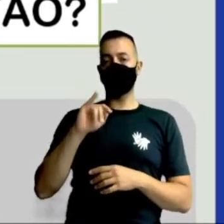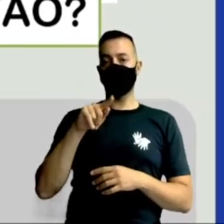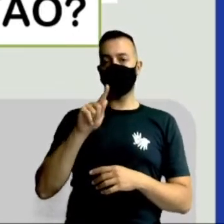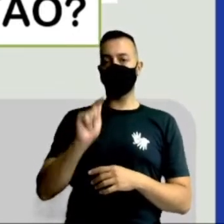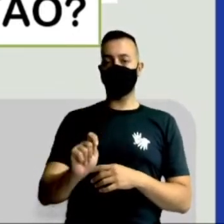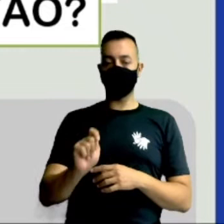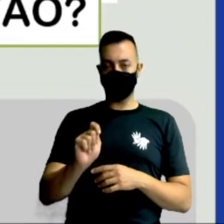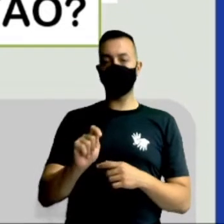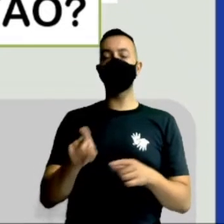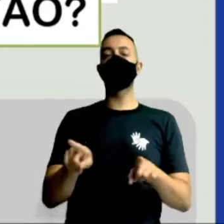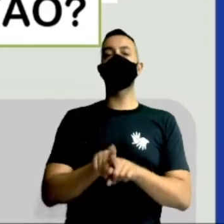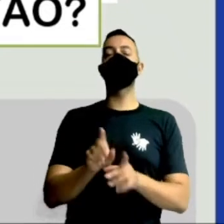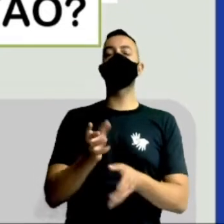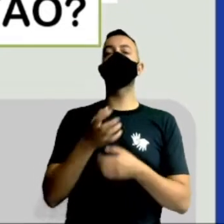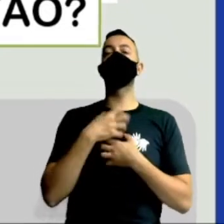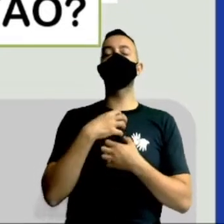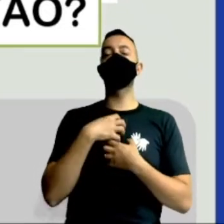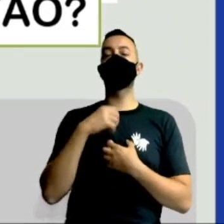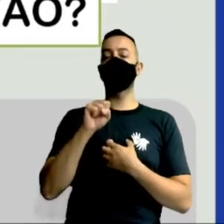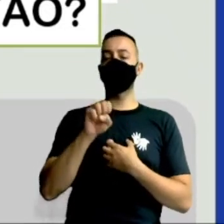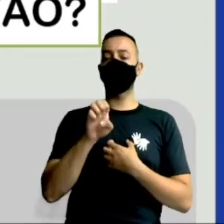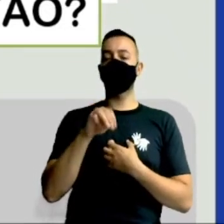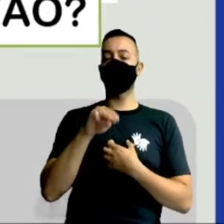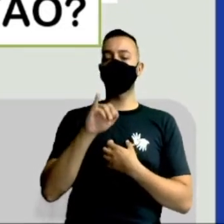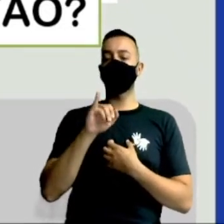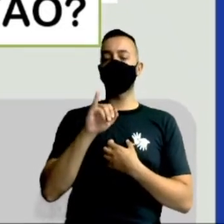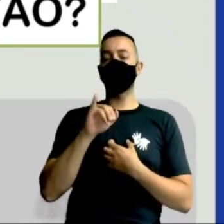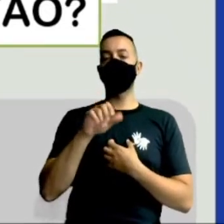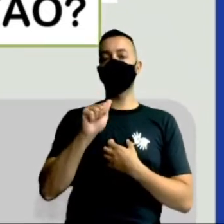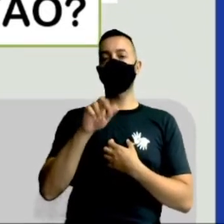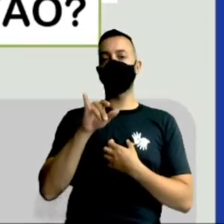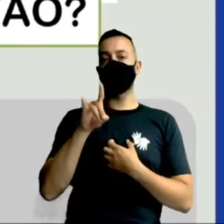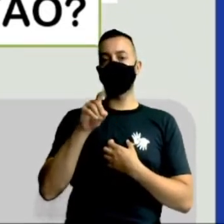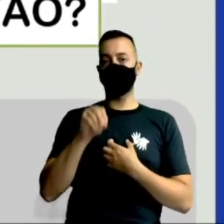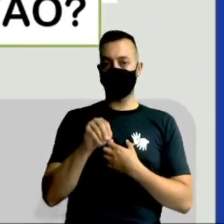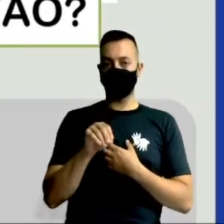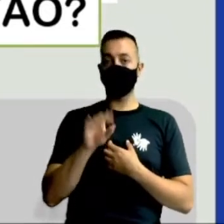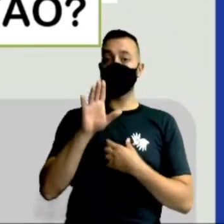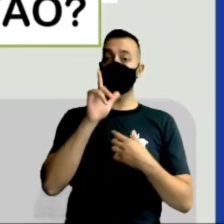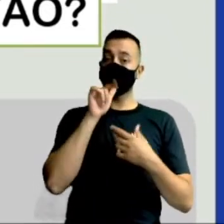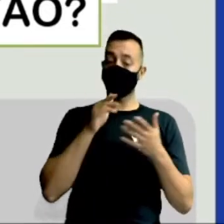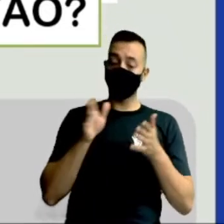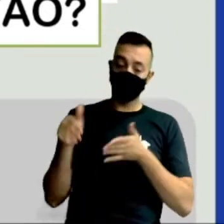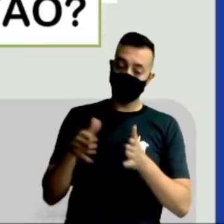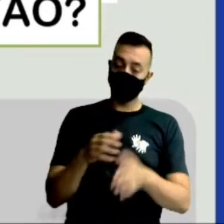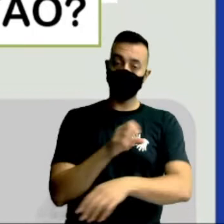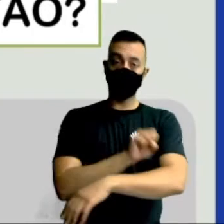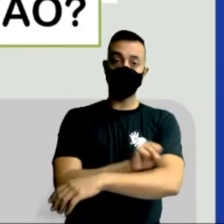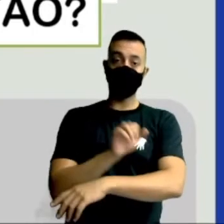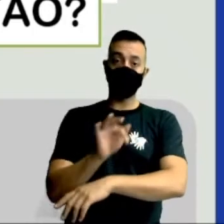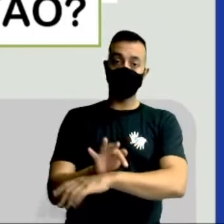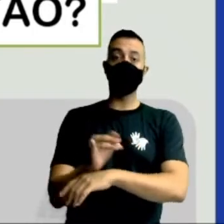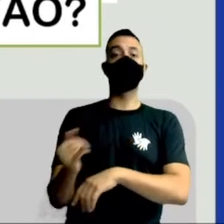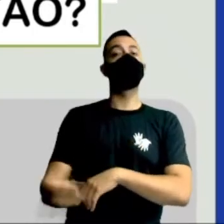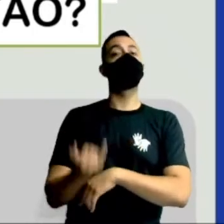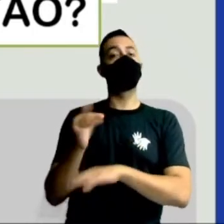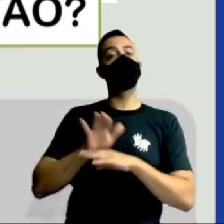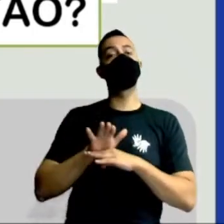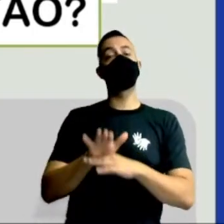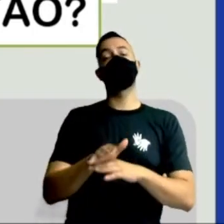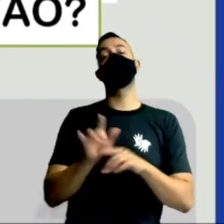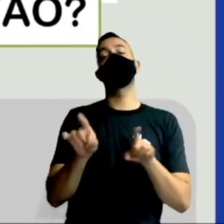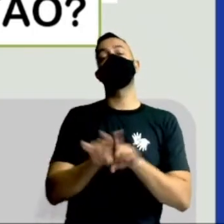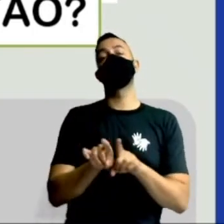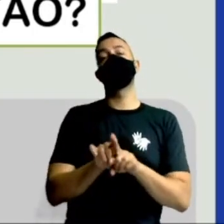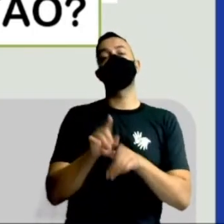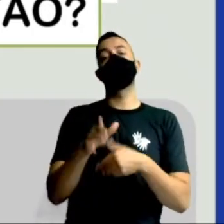clima é semiárido. O rio São Francisco tem uma grande importância na região, porque permite o desenvolvimento